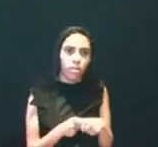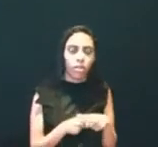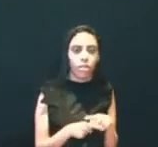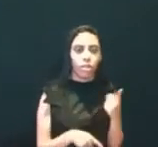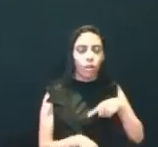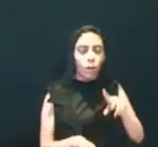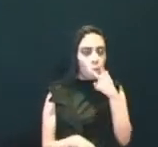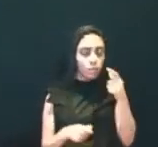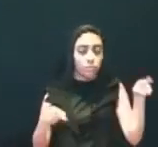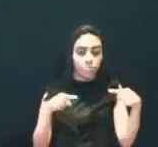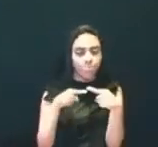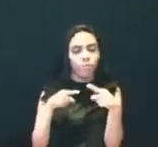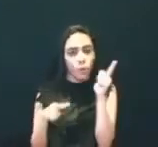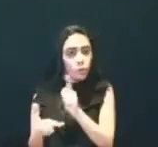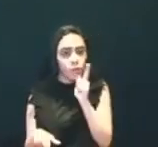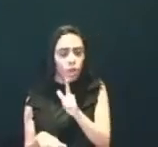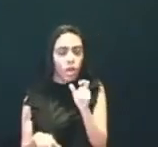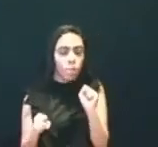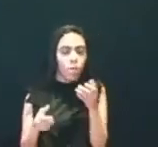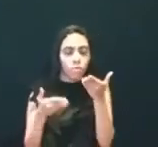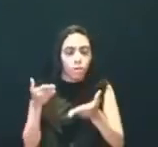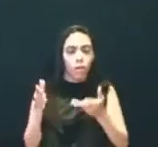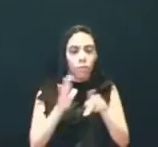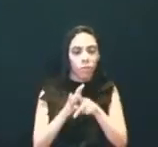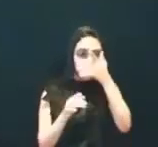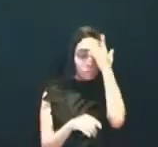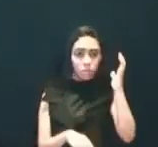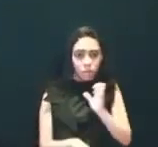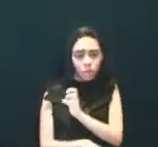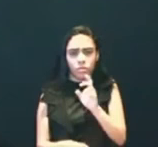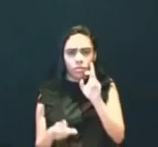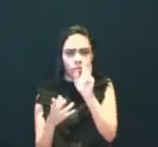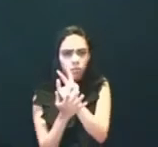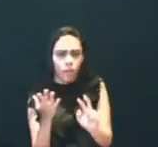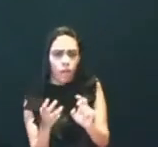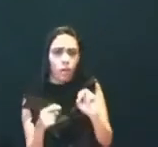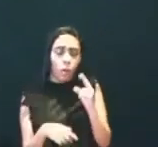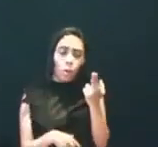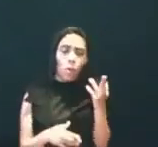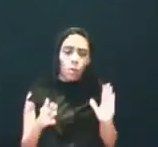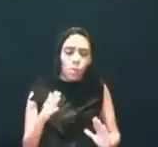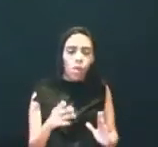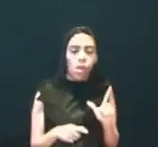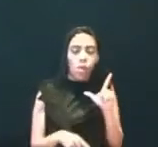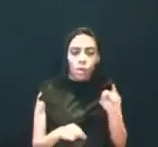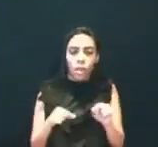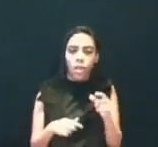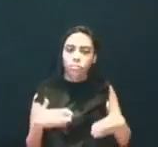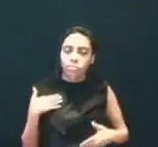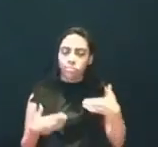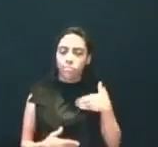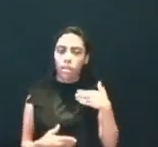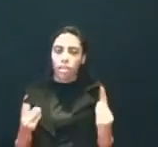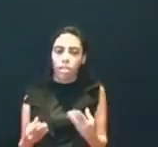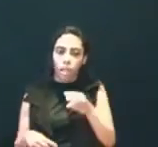gente tem que alcançar, seja com a quimioterapia, seja com a imunoterapia, seja com o transplante de medula óssea. Então, se o